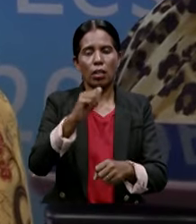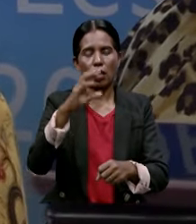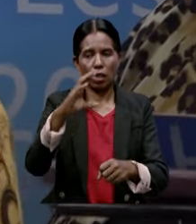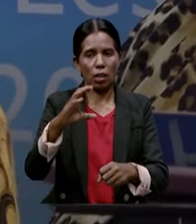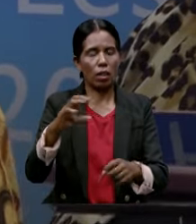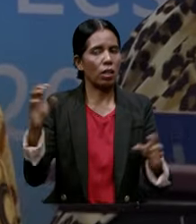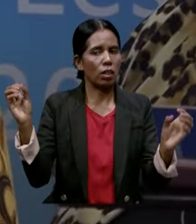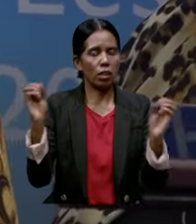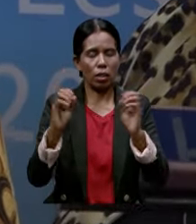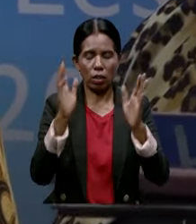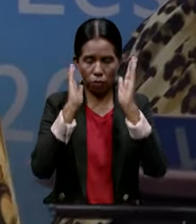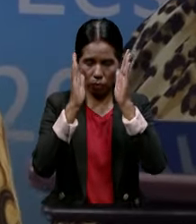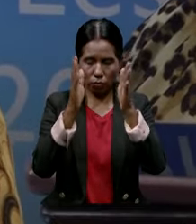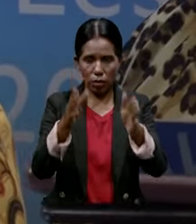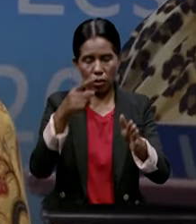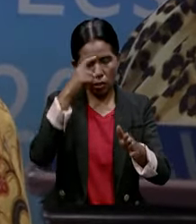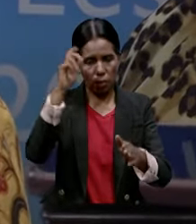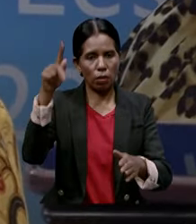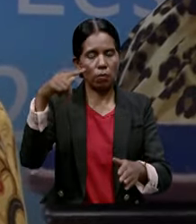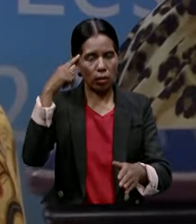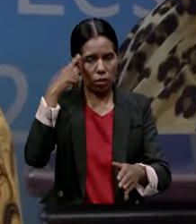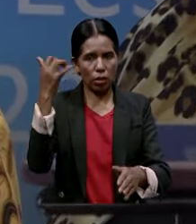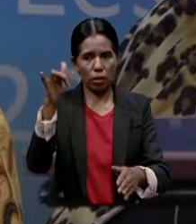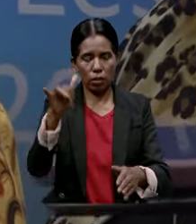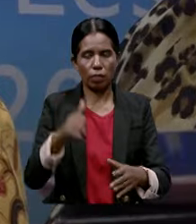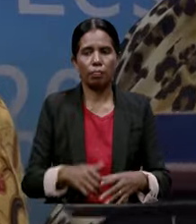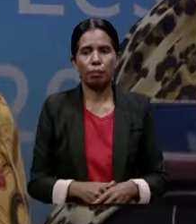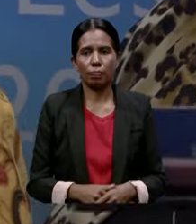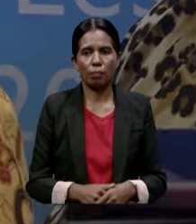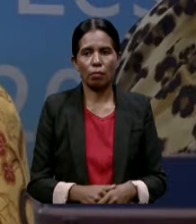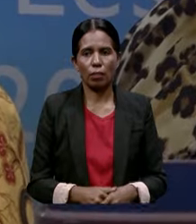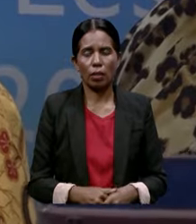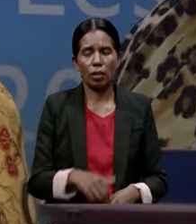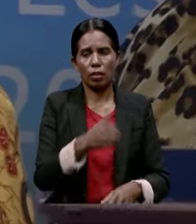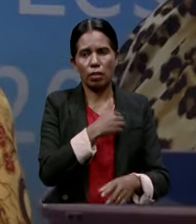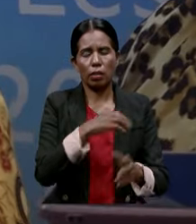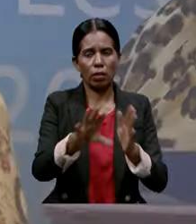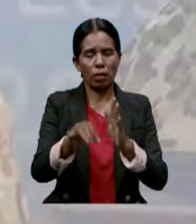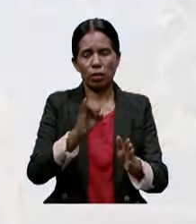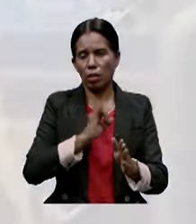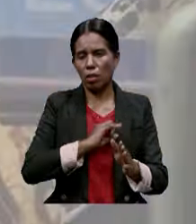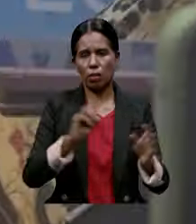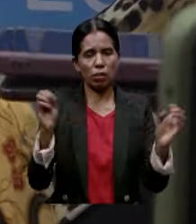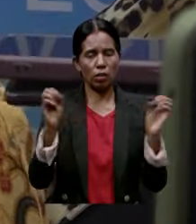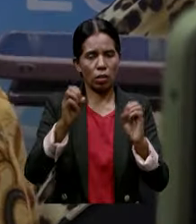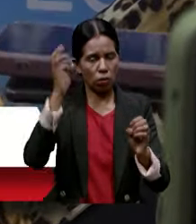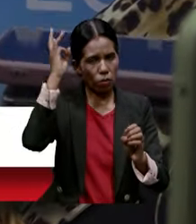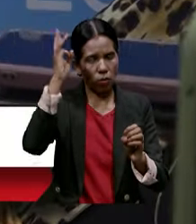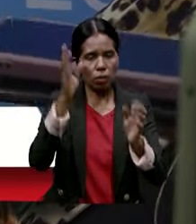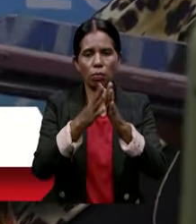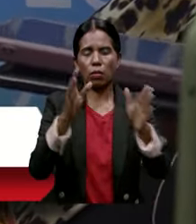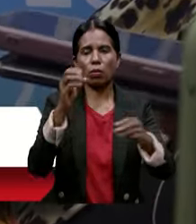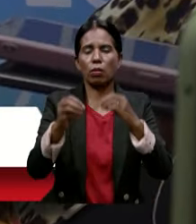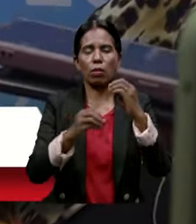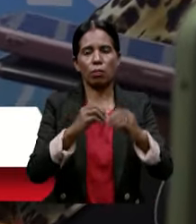la imparcial tamba politizado. E se não quer, estamos ao lado de um preocupado com outro, né?